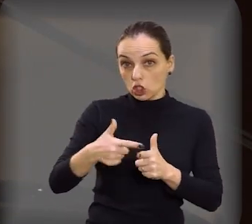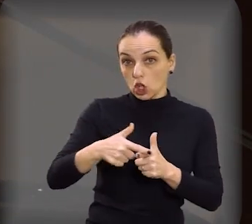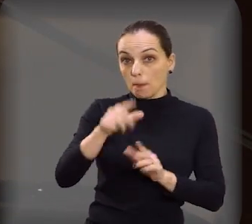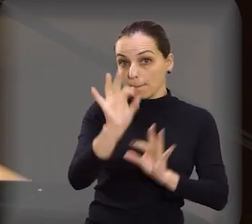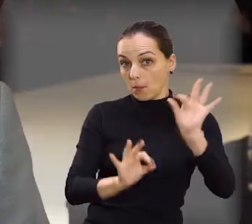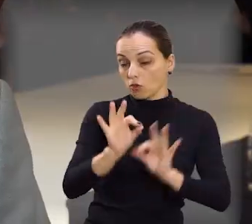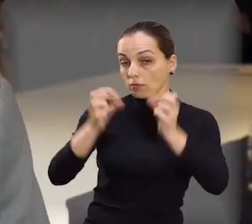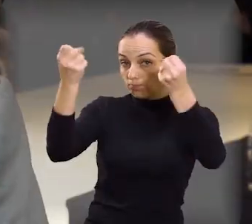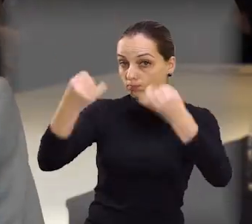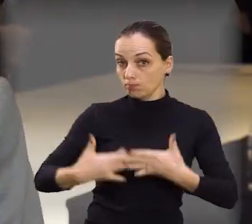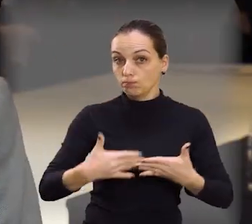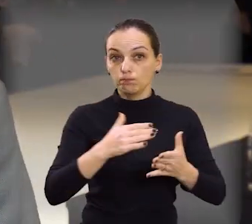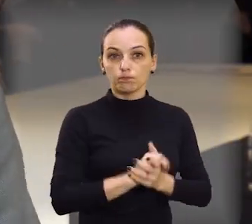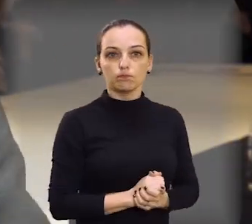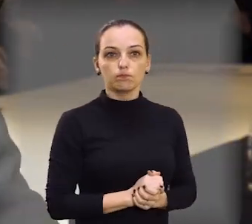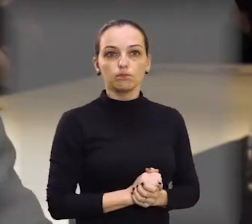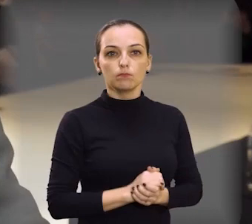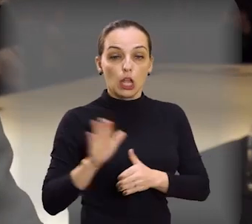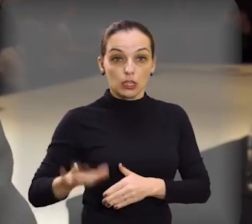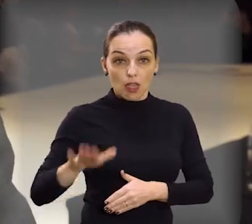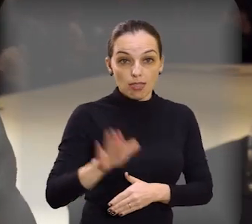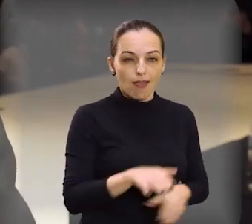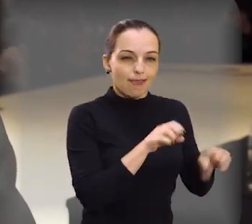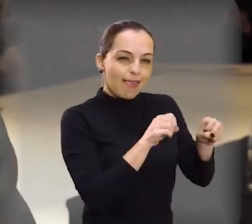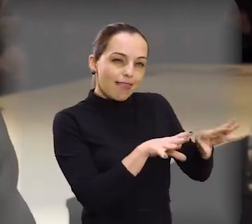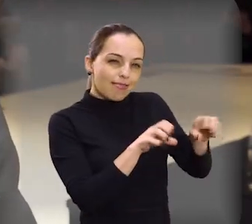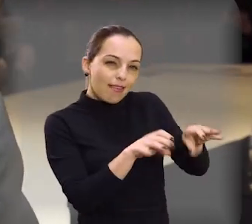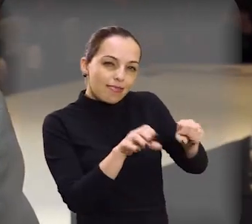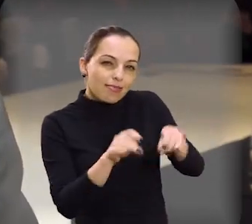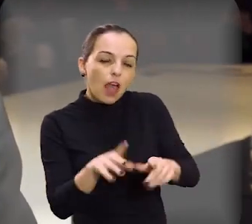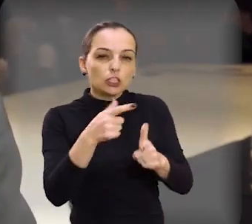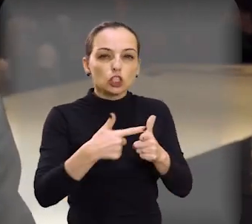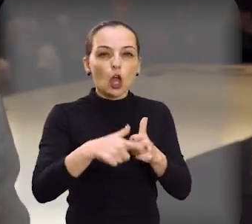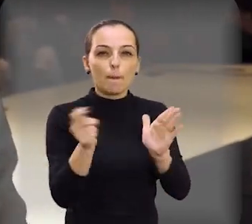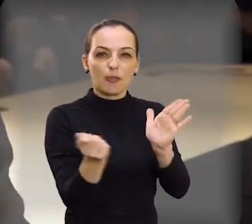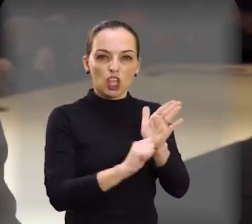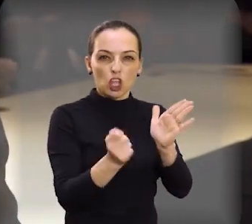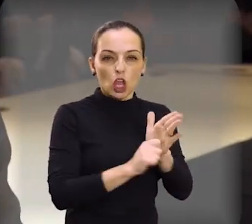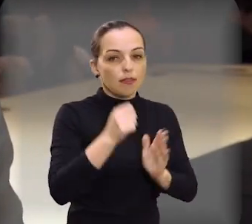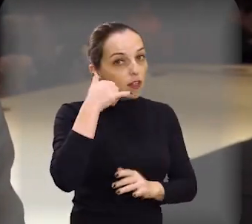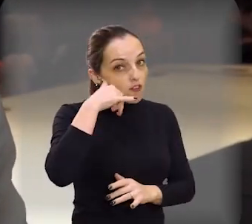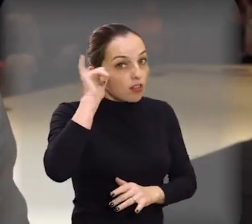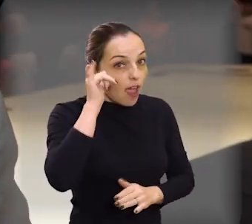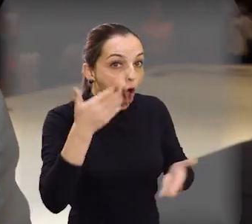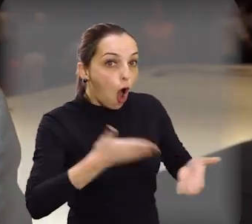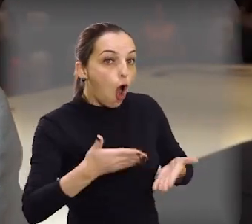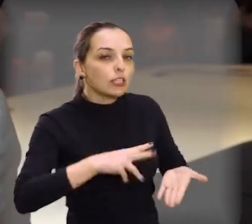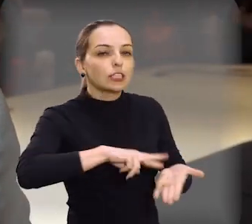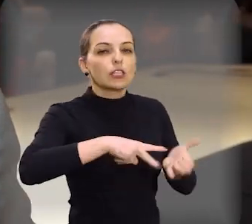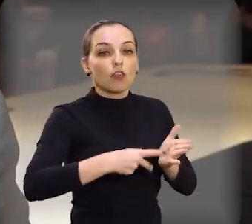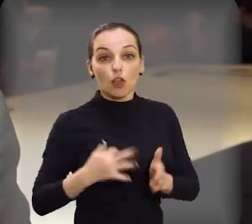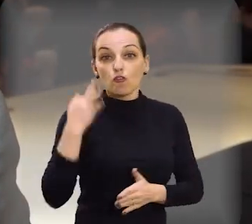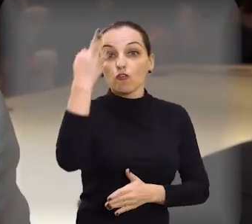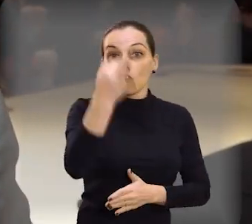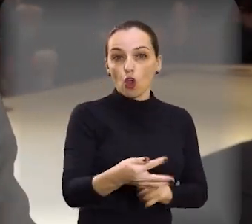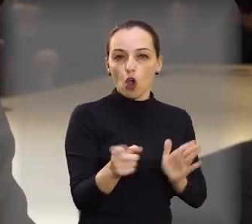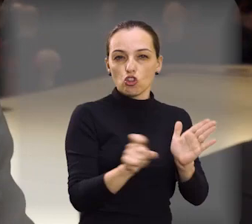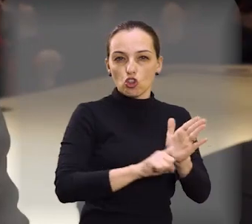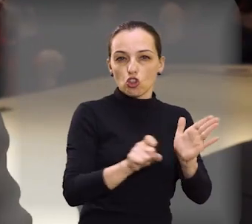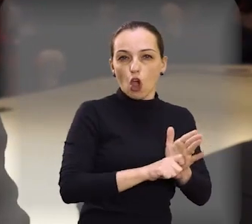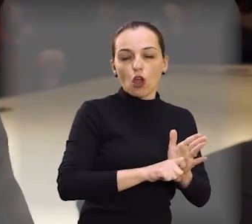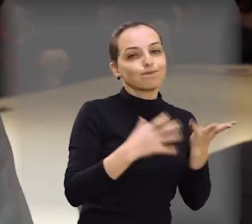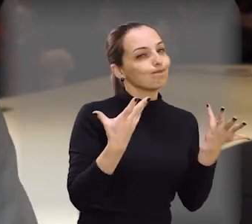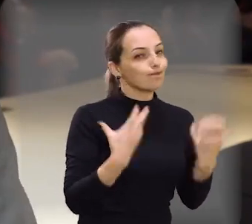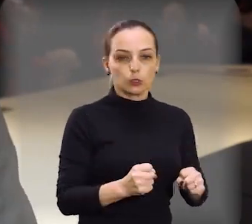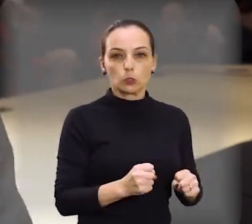do programa. Ensinando essas crianças a dizer não hoje, certamente eles não se envolverão, em sua maioria,